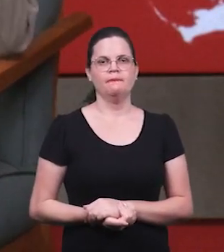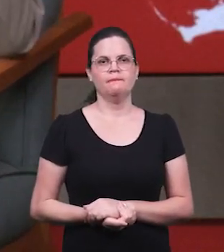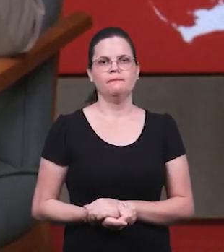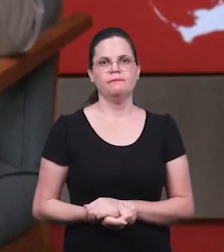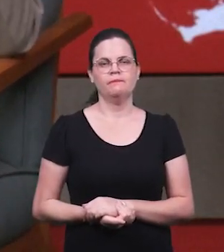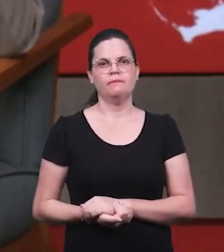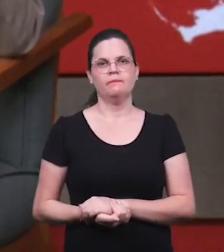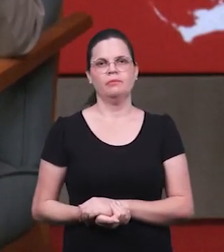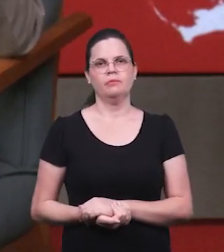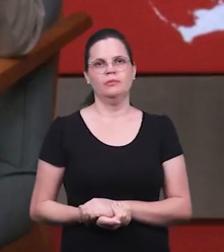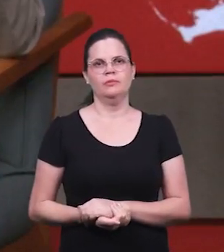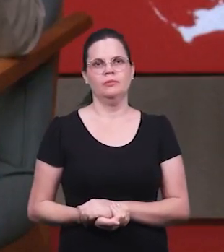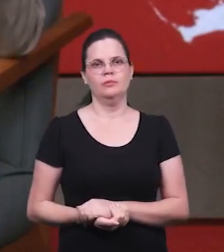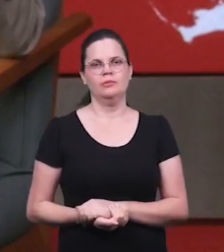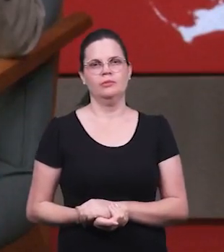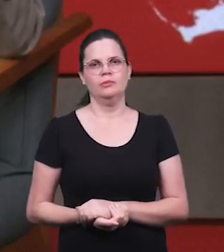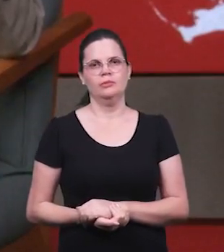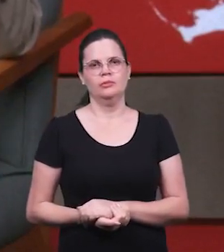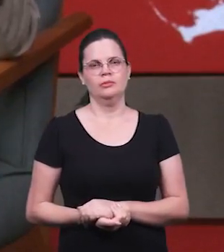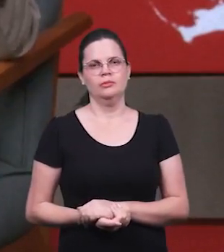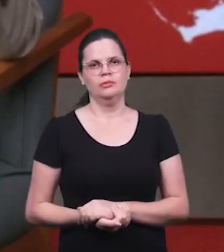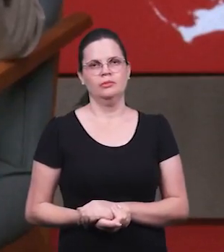meus irmãos,